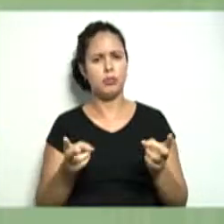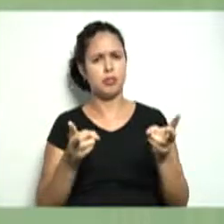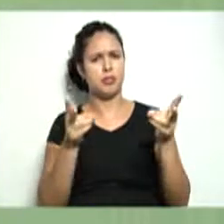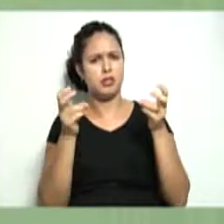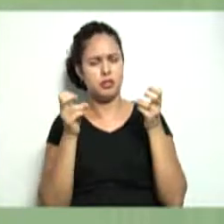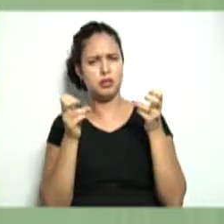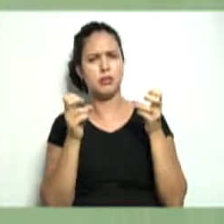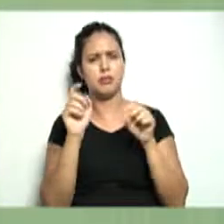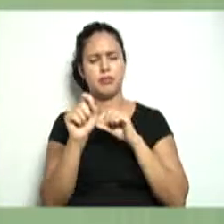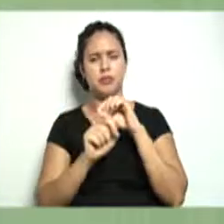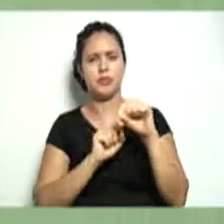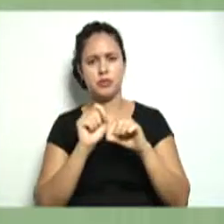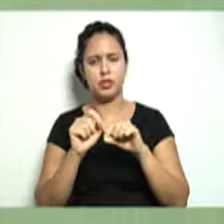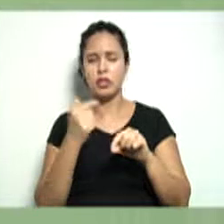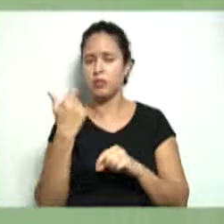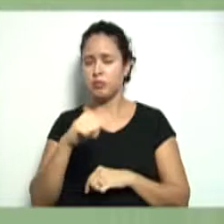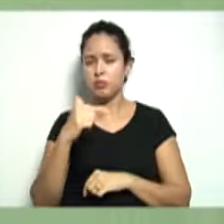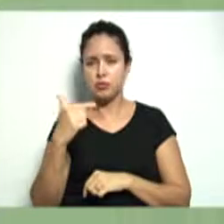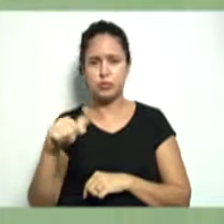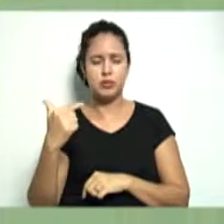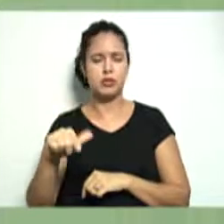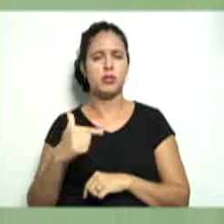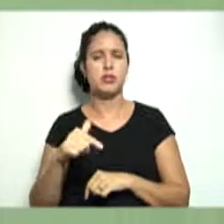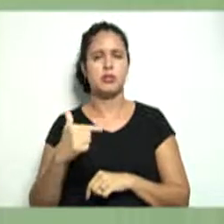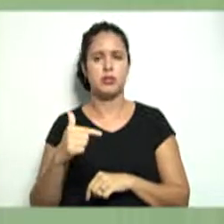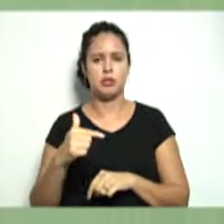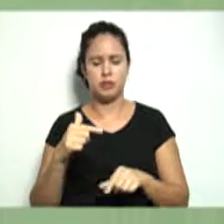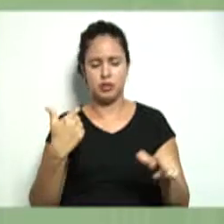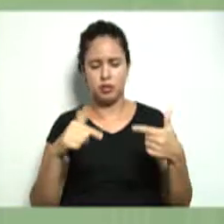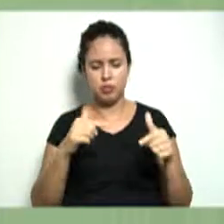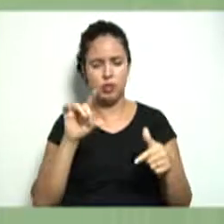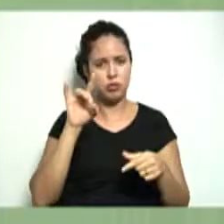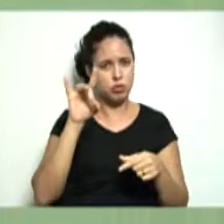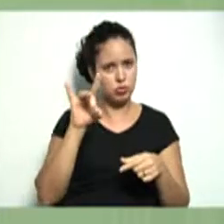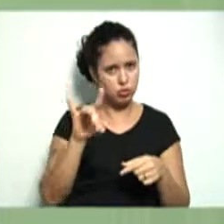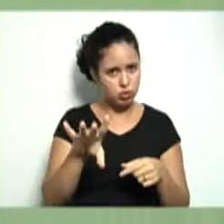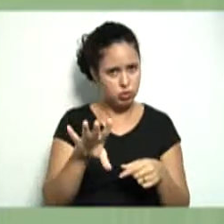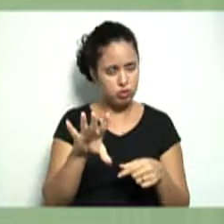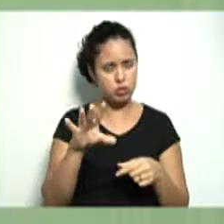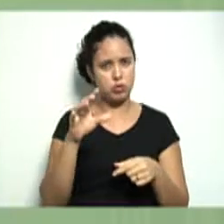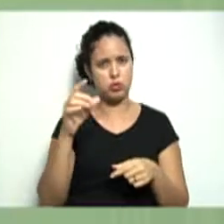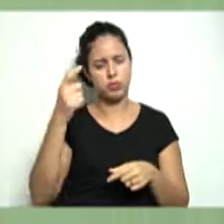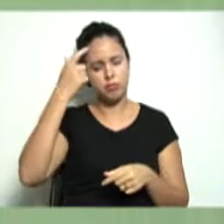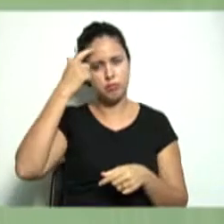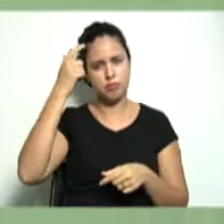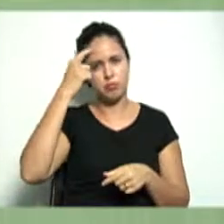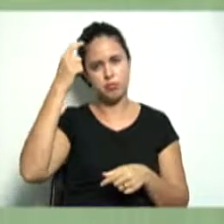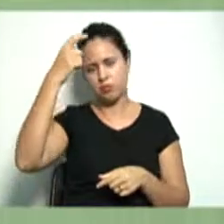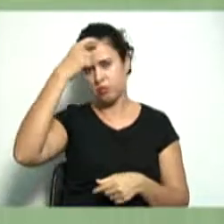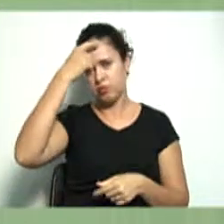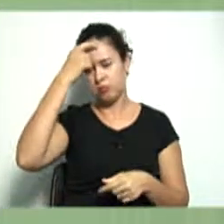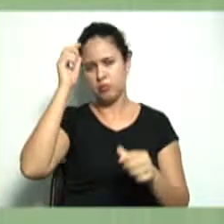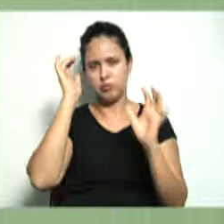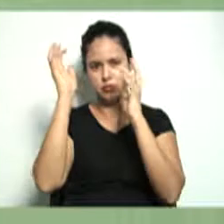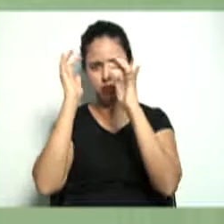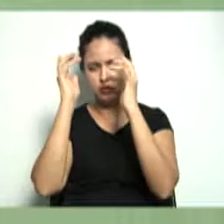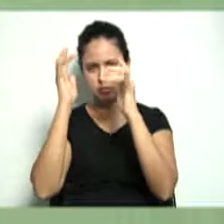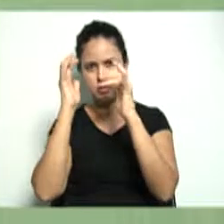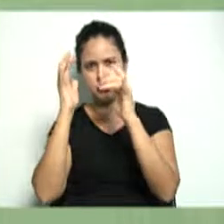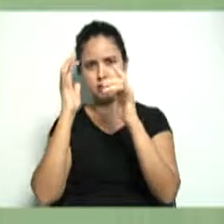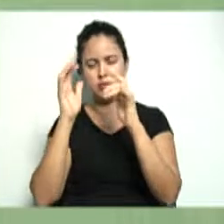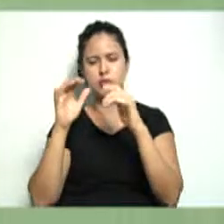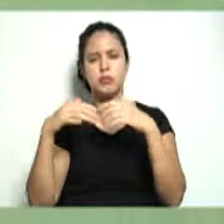observar, não há trabalho somente intelectual ou somente manual. Há